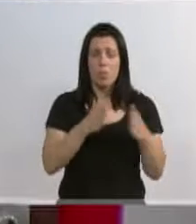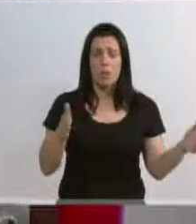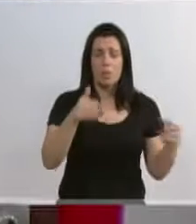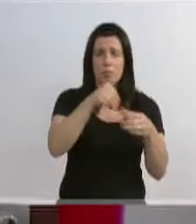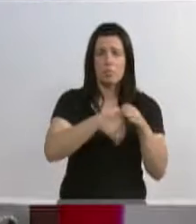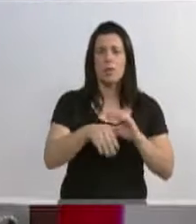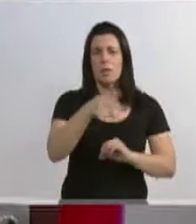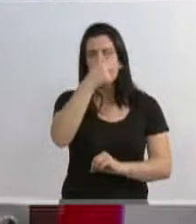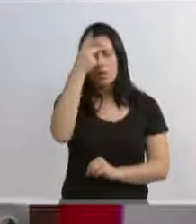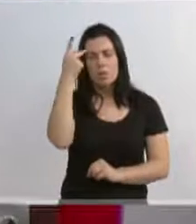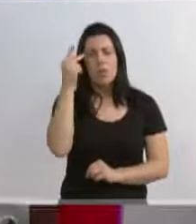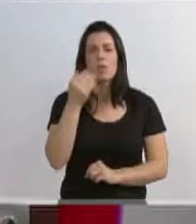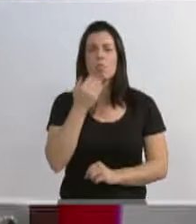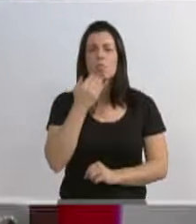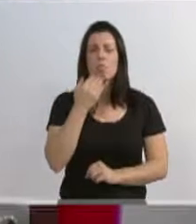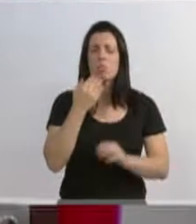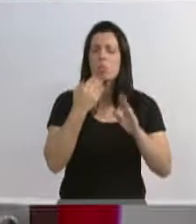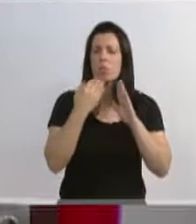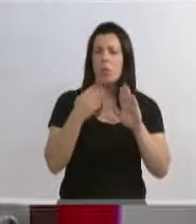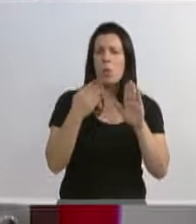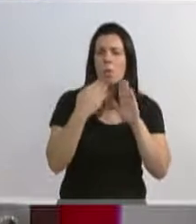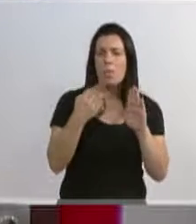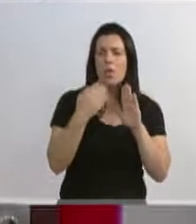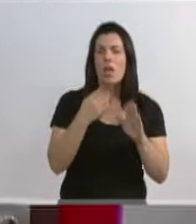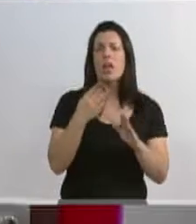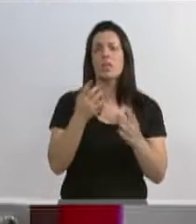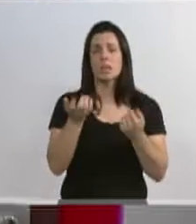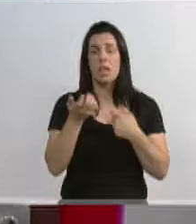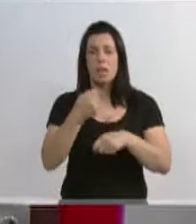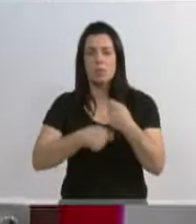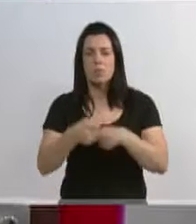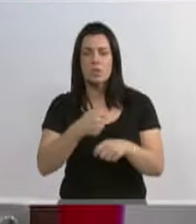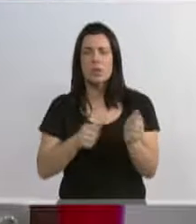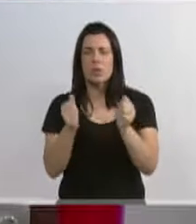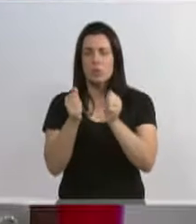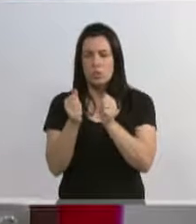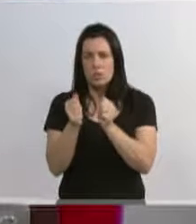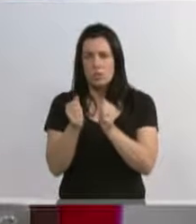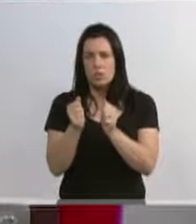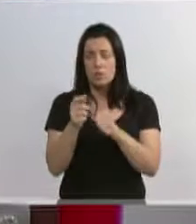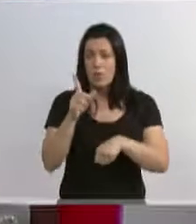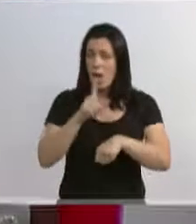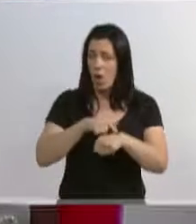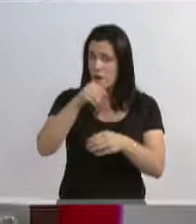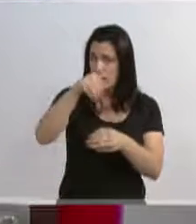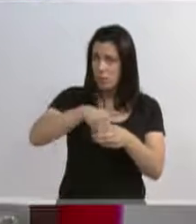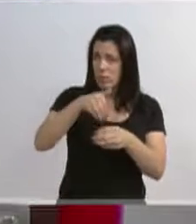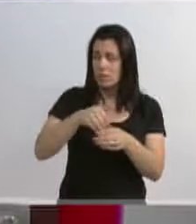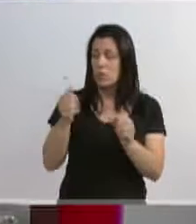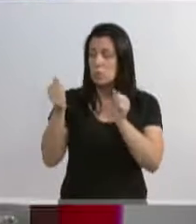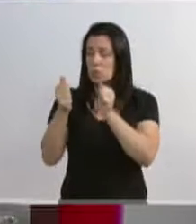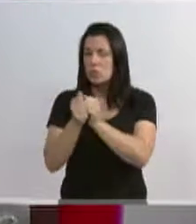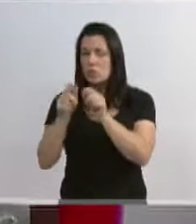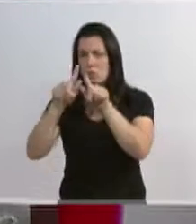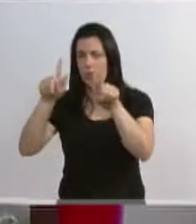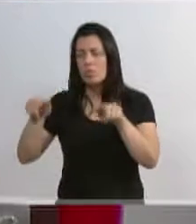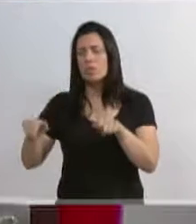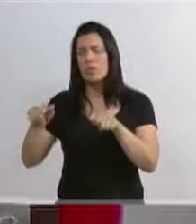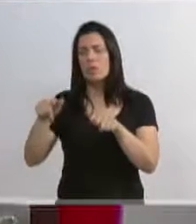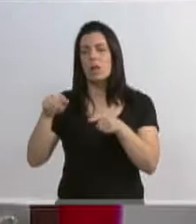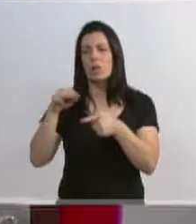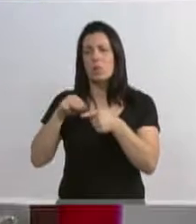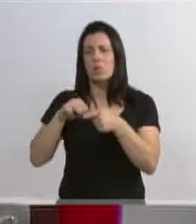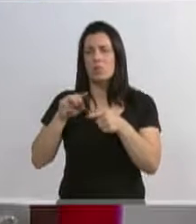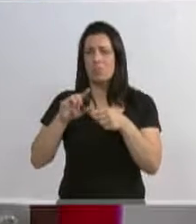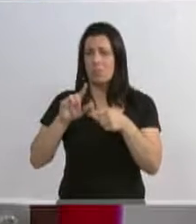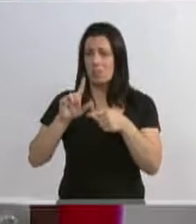daqueles que querem administrar o município e sempre se colocam ao lado dos servidores em épocas de campanha, prometendo a devida